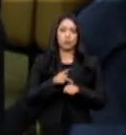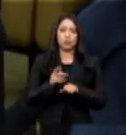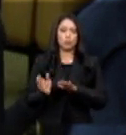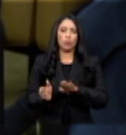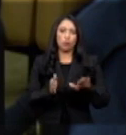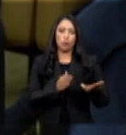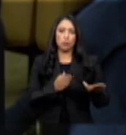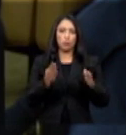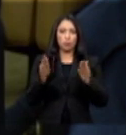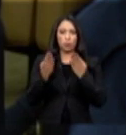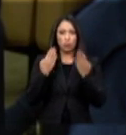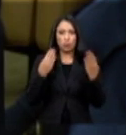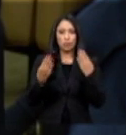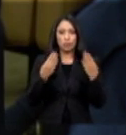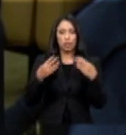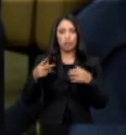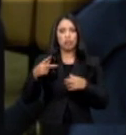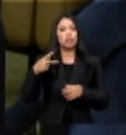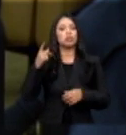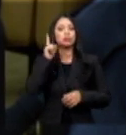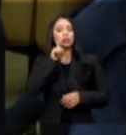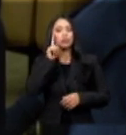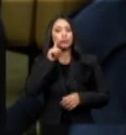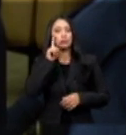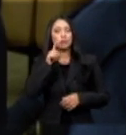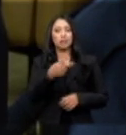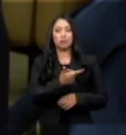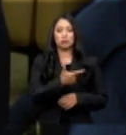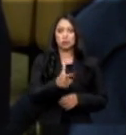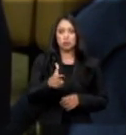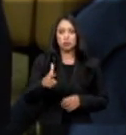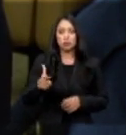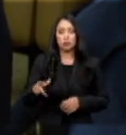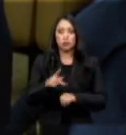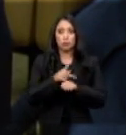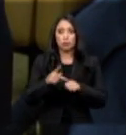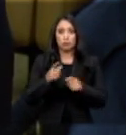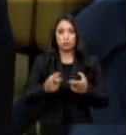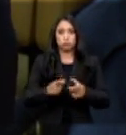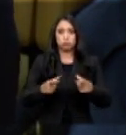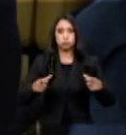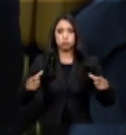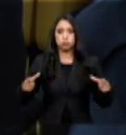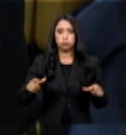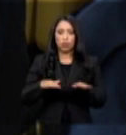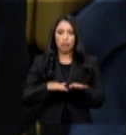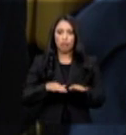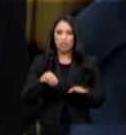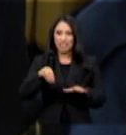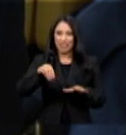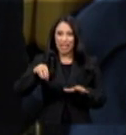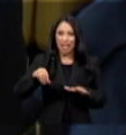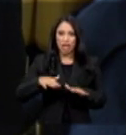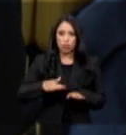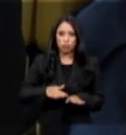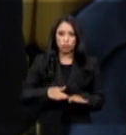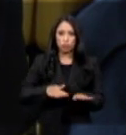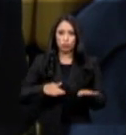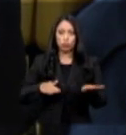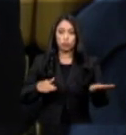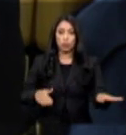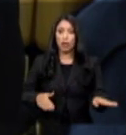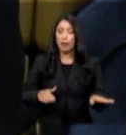Unidos, Rússia, China, Austrália, Canadá, de grande extensão territorial, consideram como mais adequado